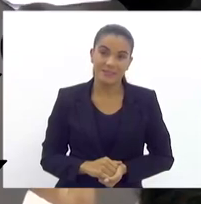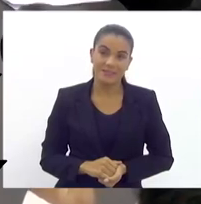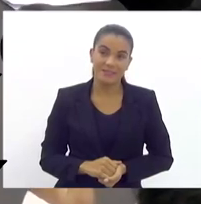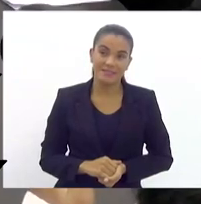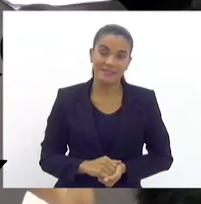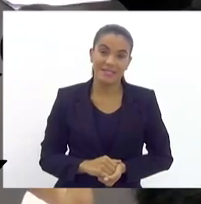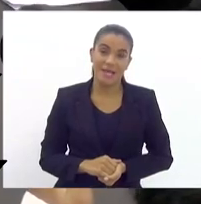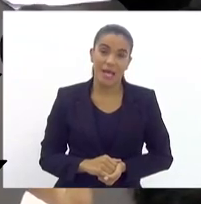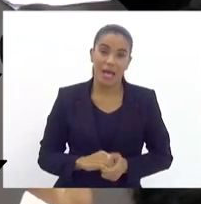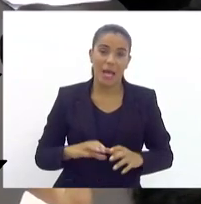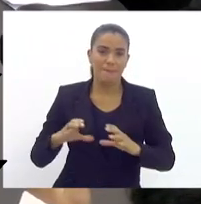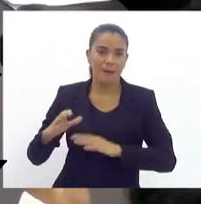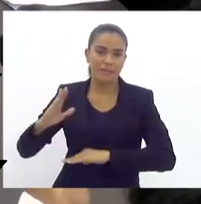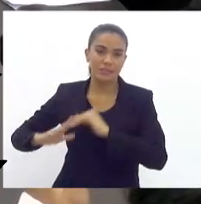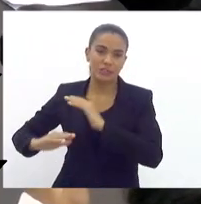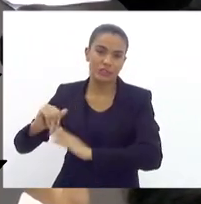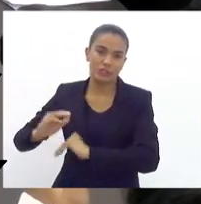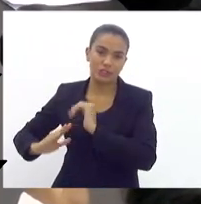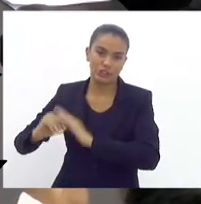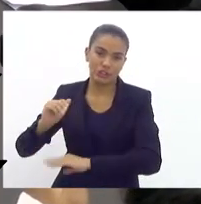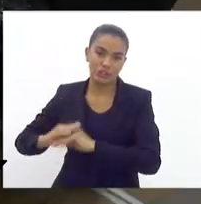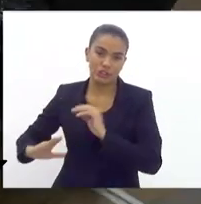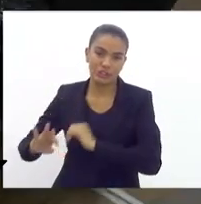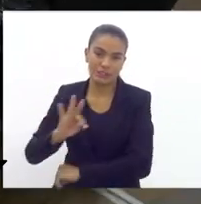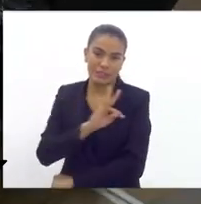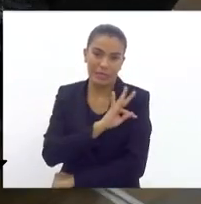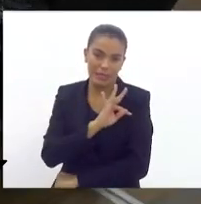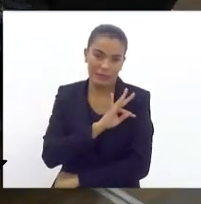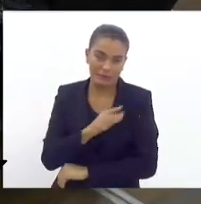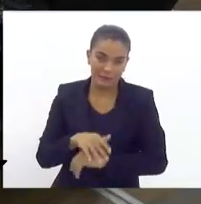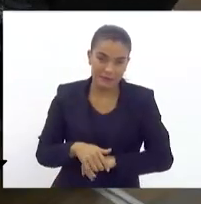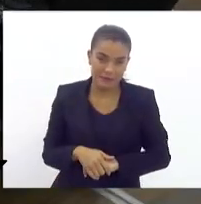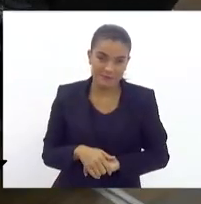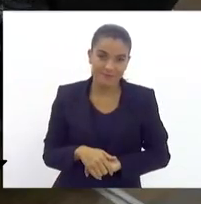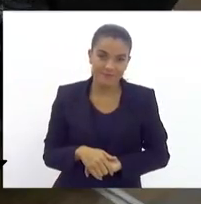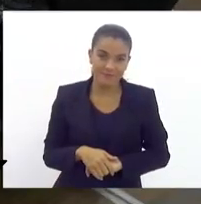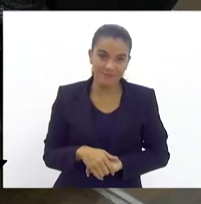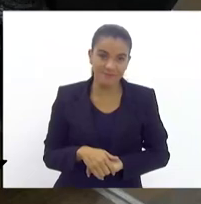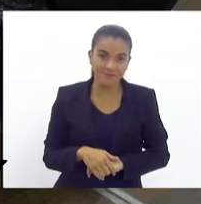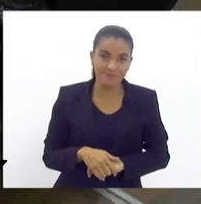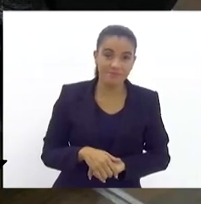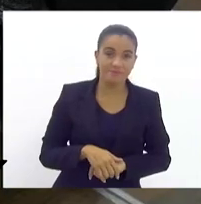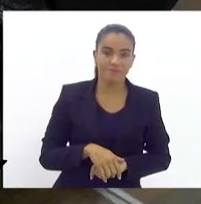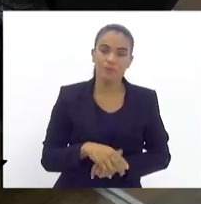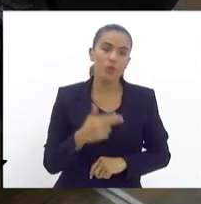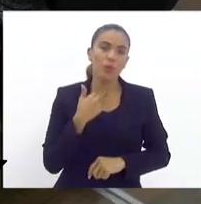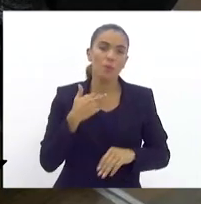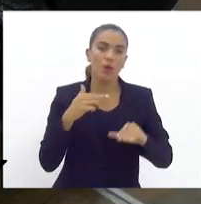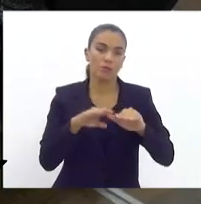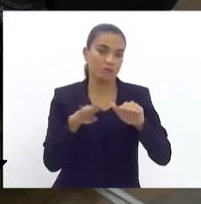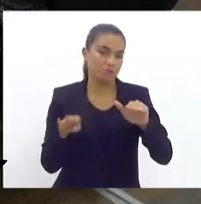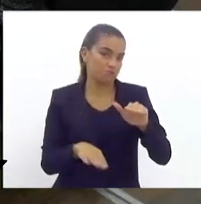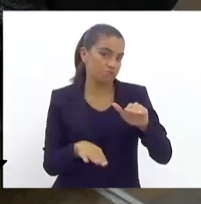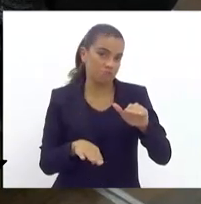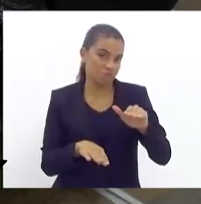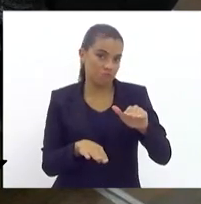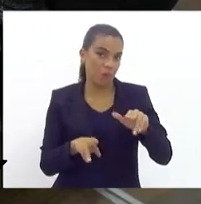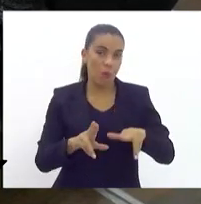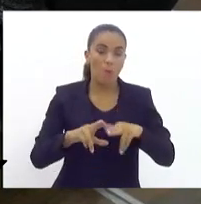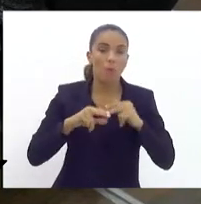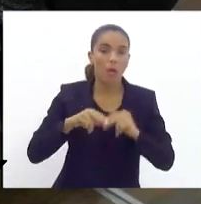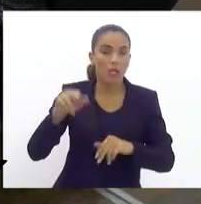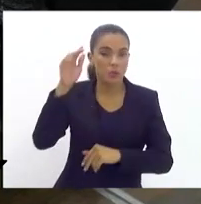a parte técnica que não pode ser colocada em segundo plano por causa de uma construção